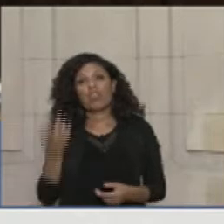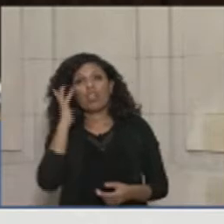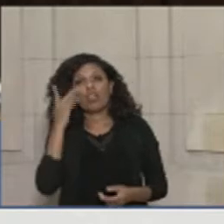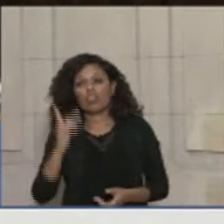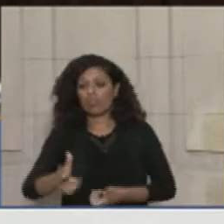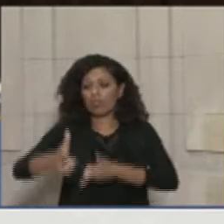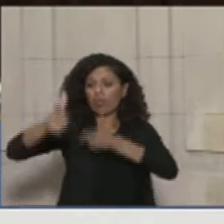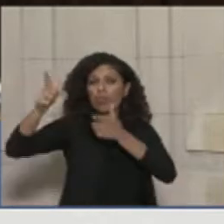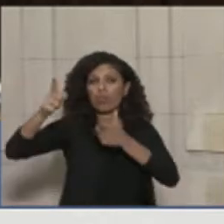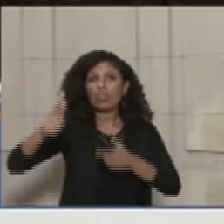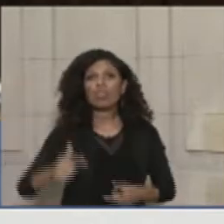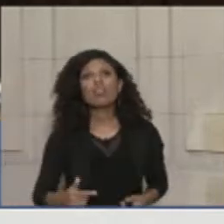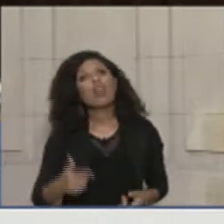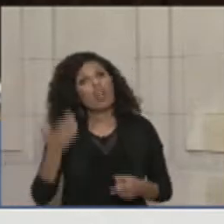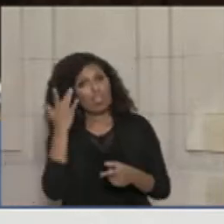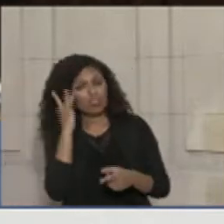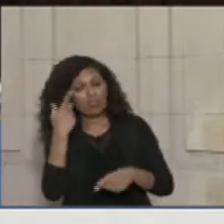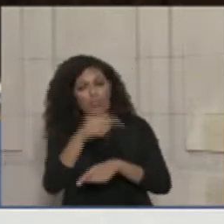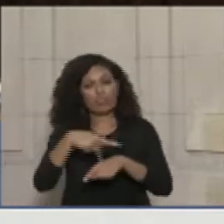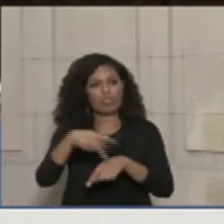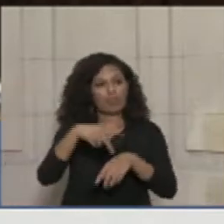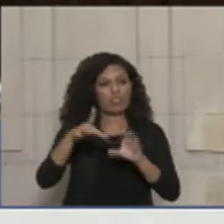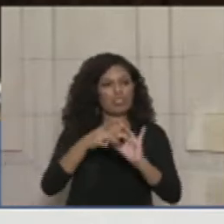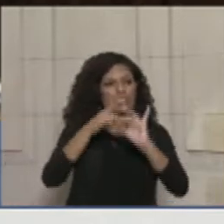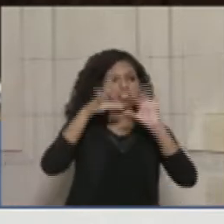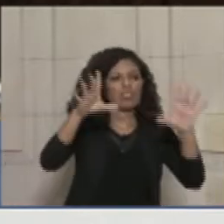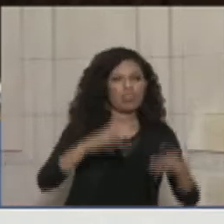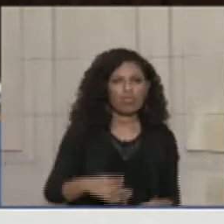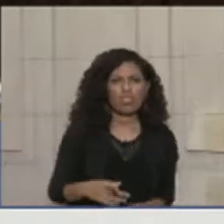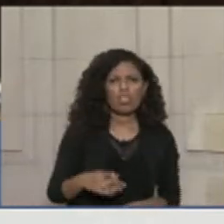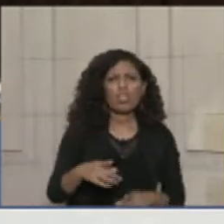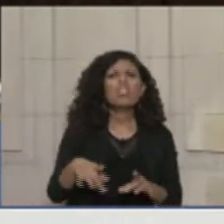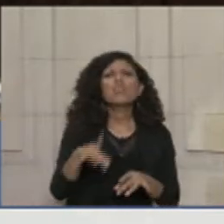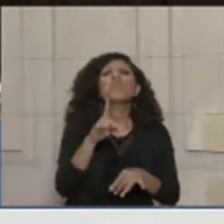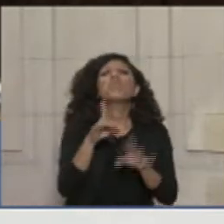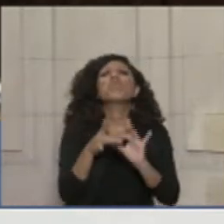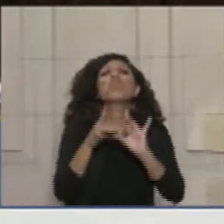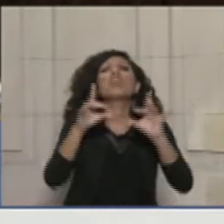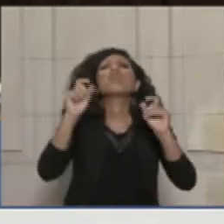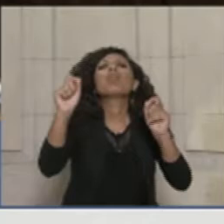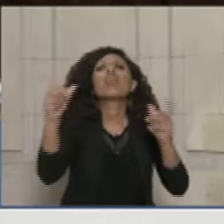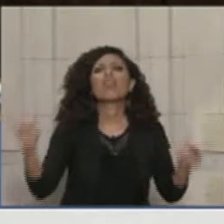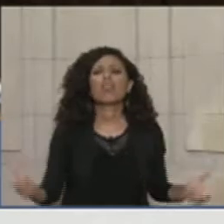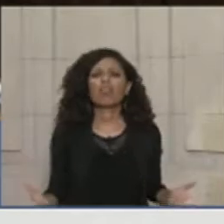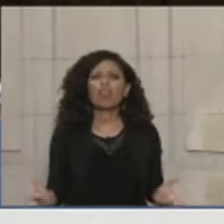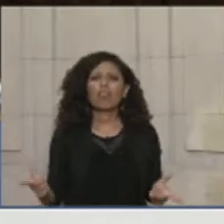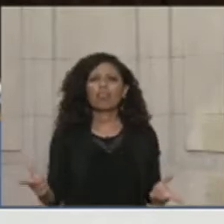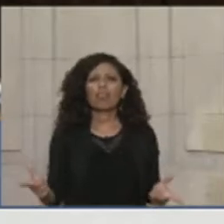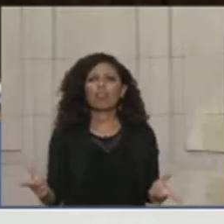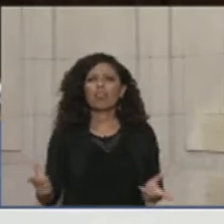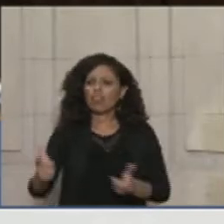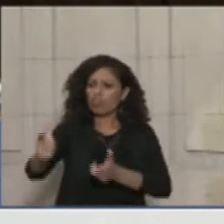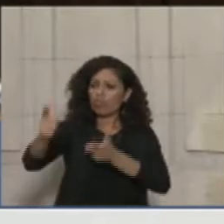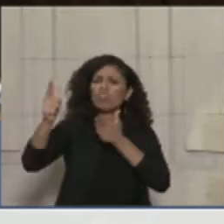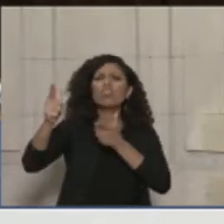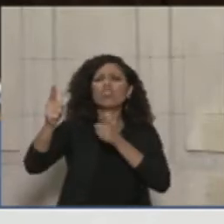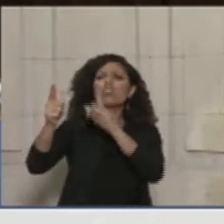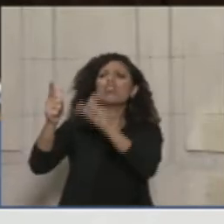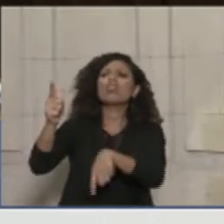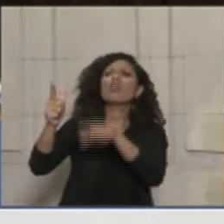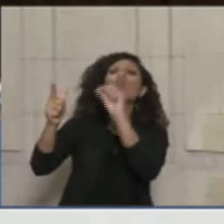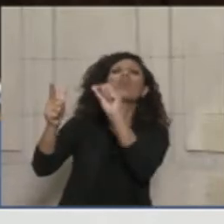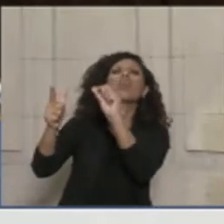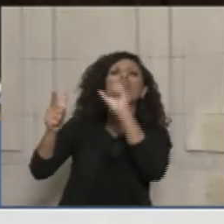que bala garante democracia. Democracia para quem? A arma de fogo tem uma única